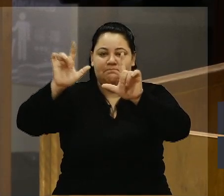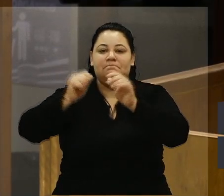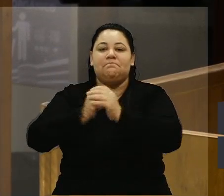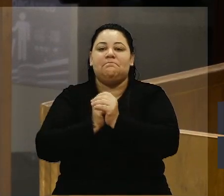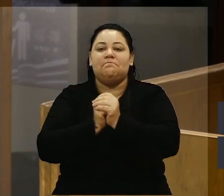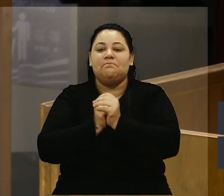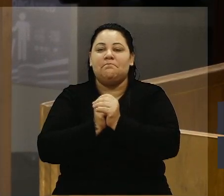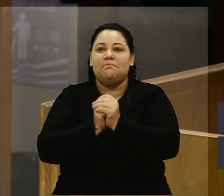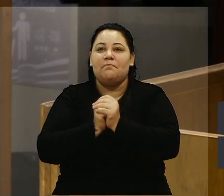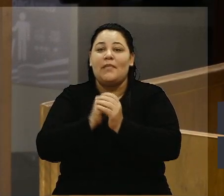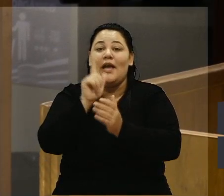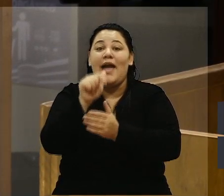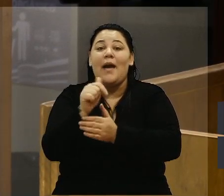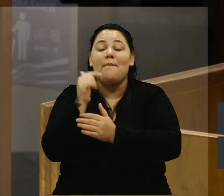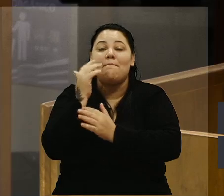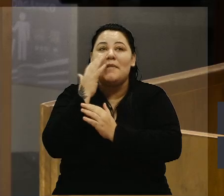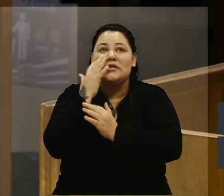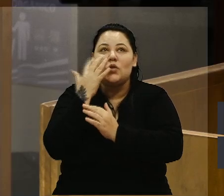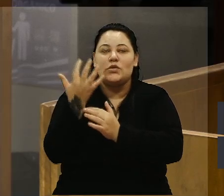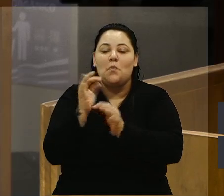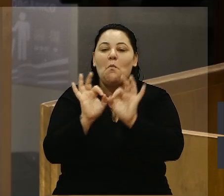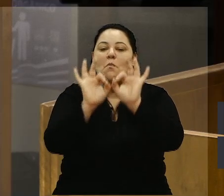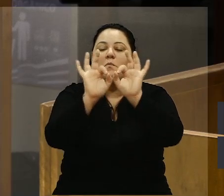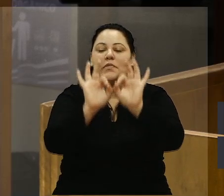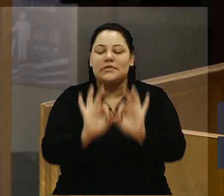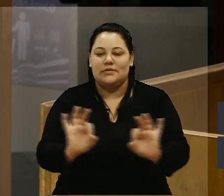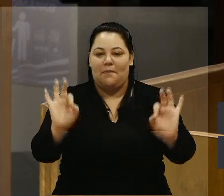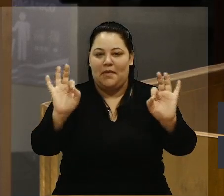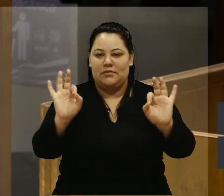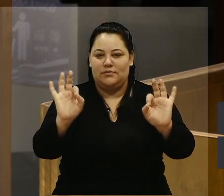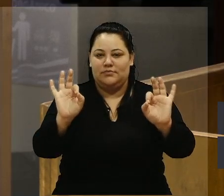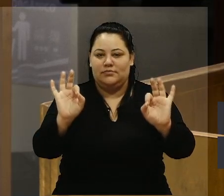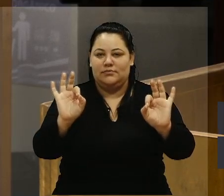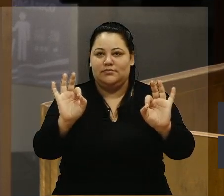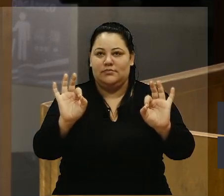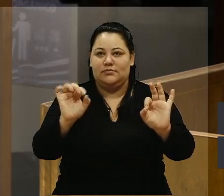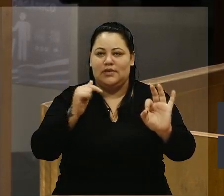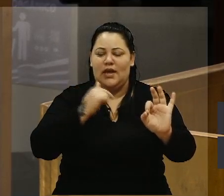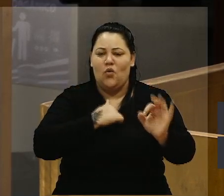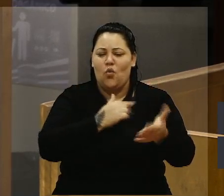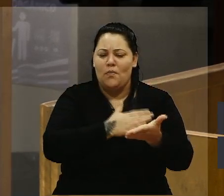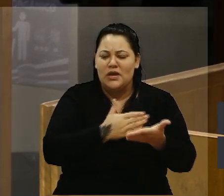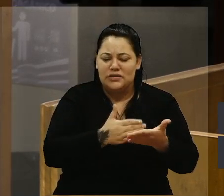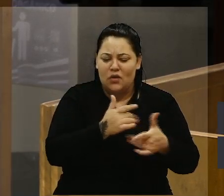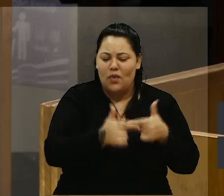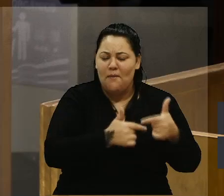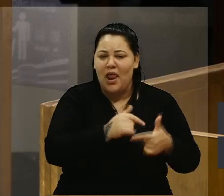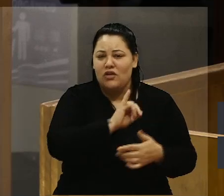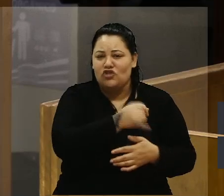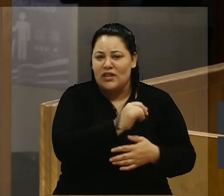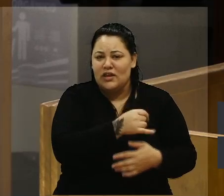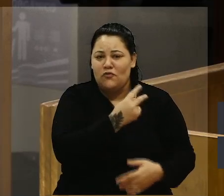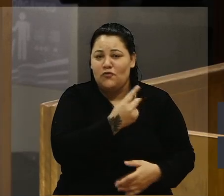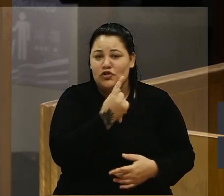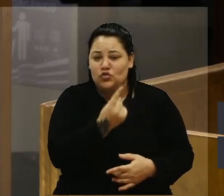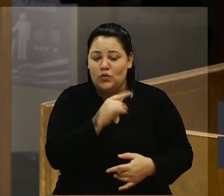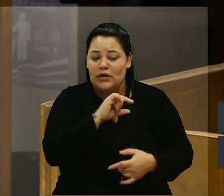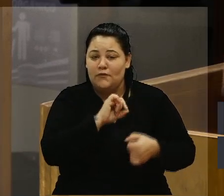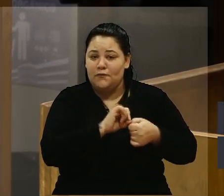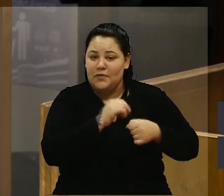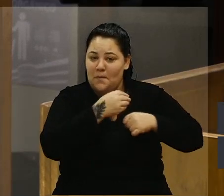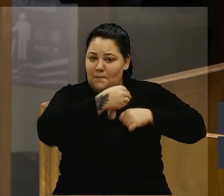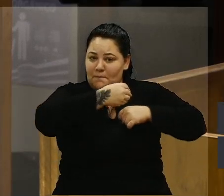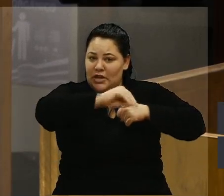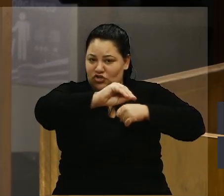ser uma solução simples. Desde que eu cheguei em janeiro, dia 21 de janeiro, eu fiz uma indicação,